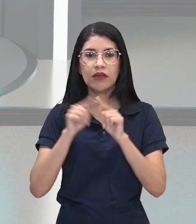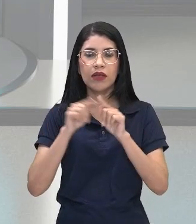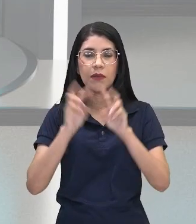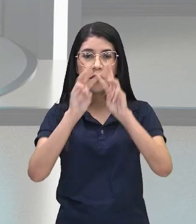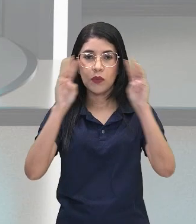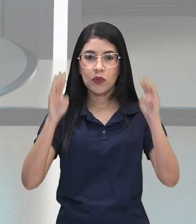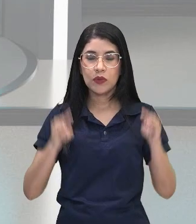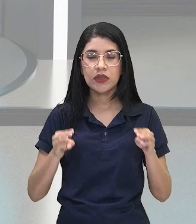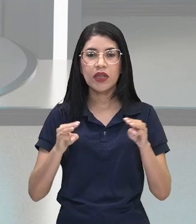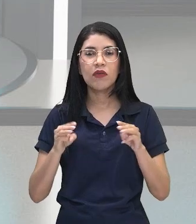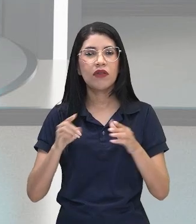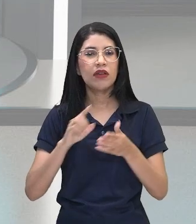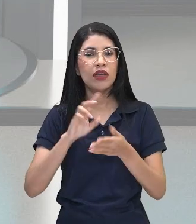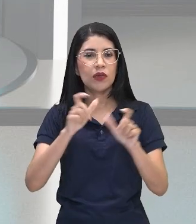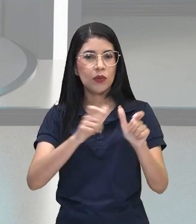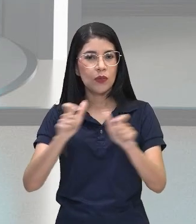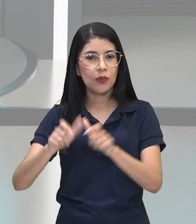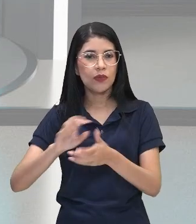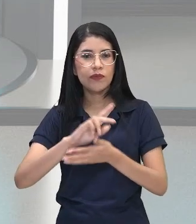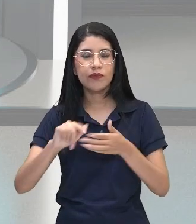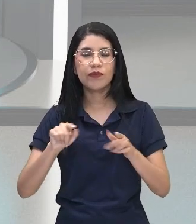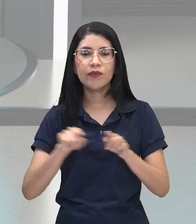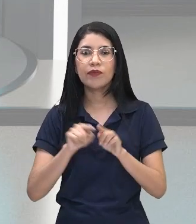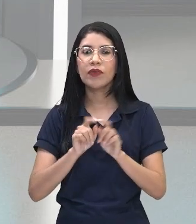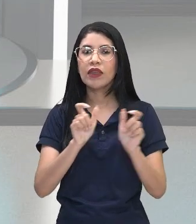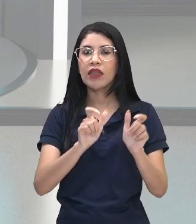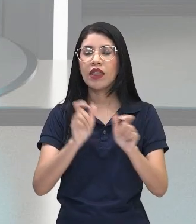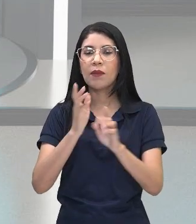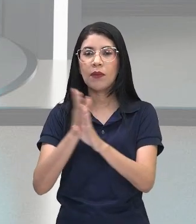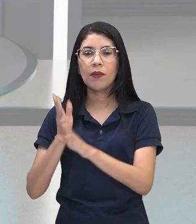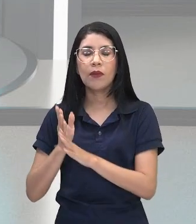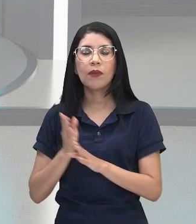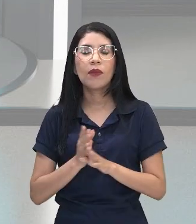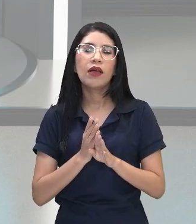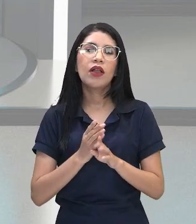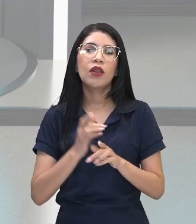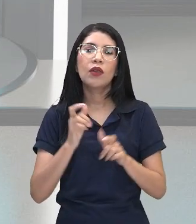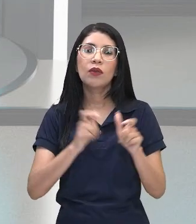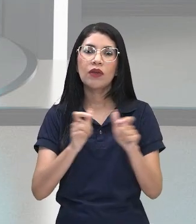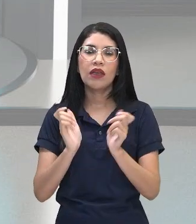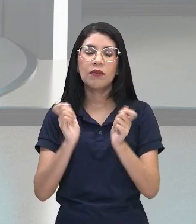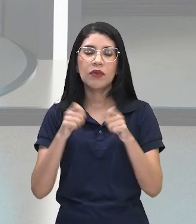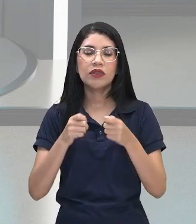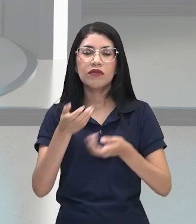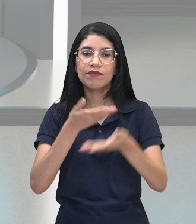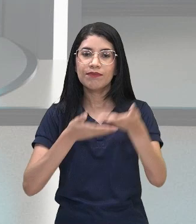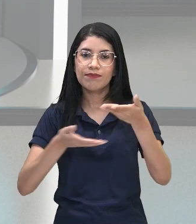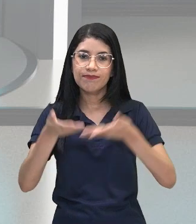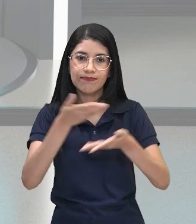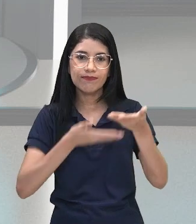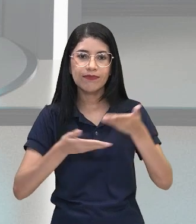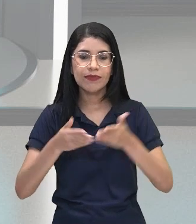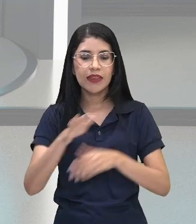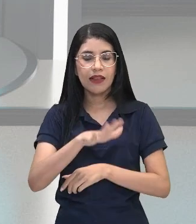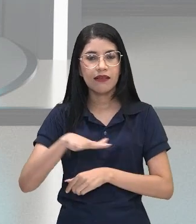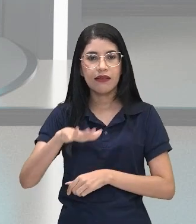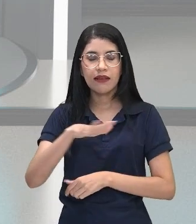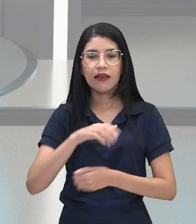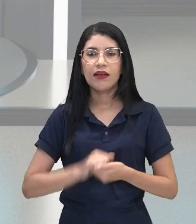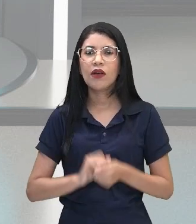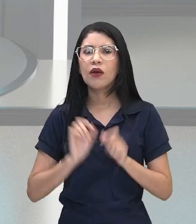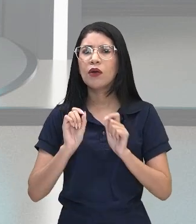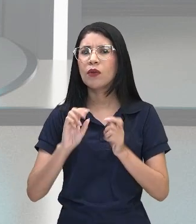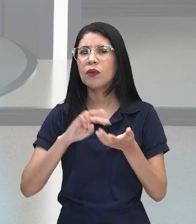buscando locais alternativos para expor a arte e intervir no espaço. E o que vem ser